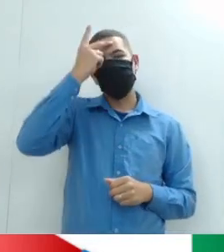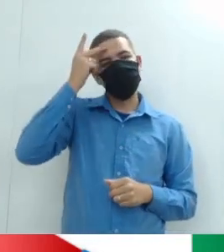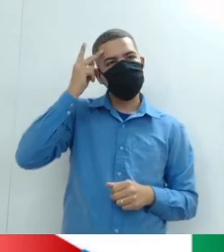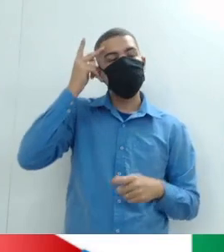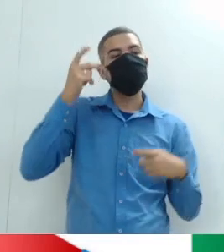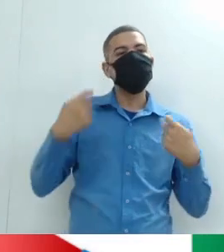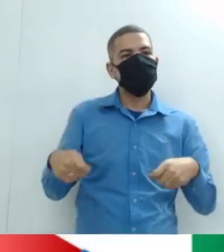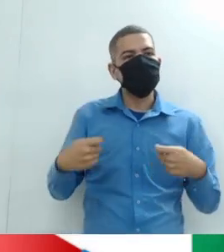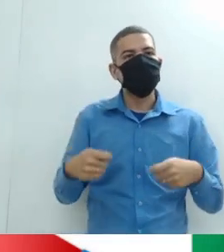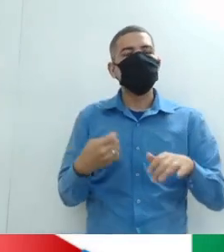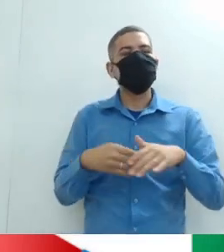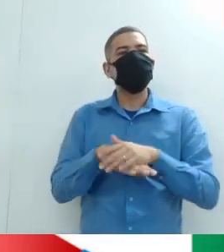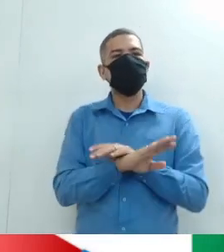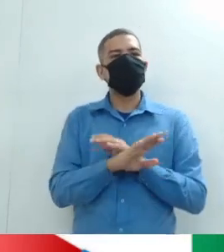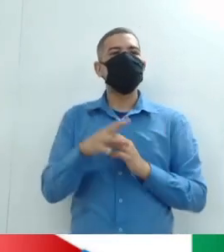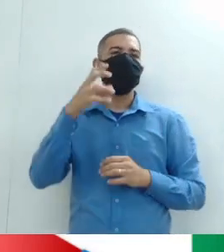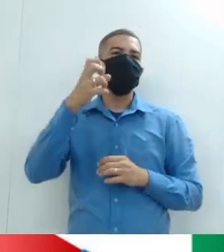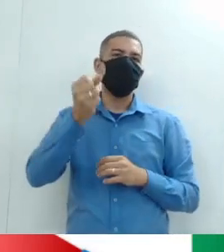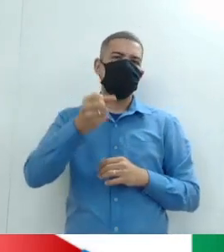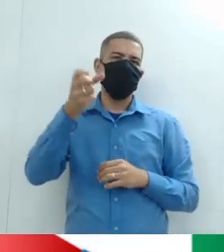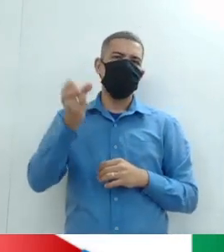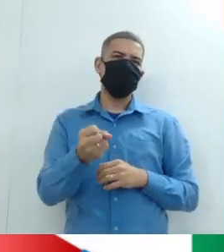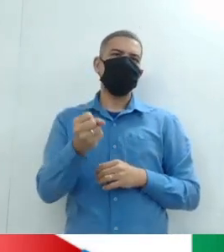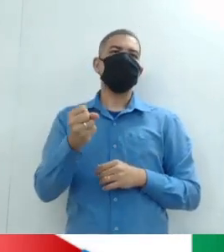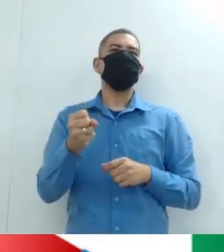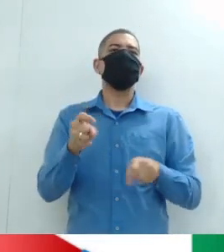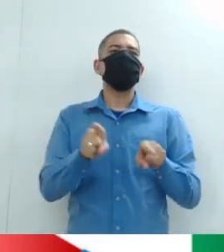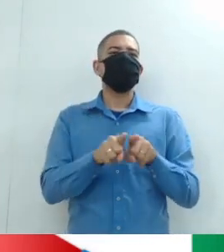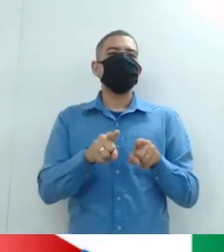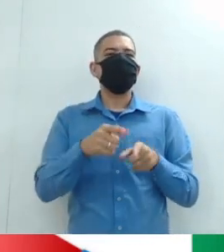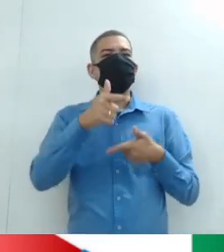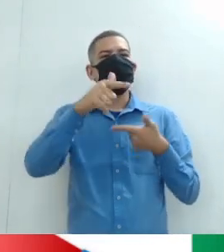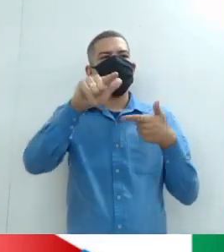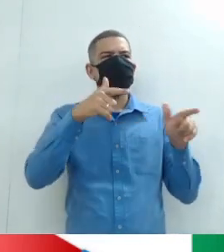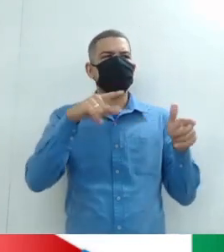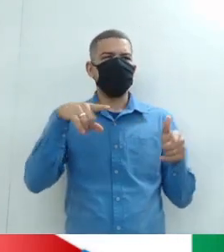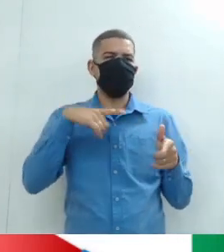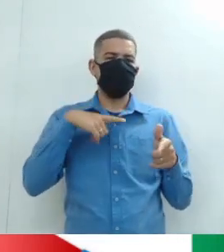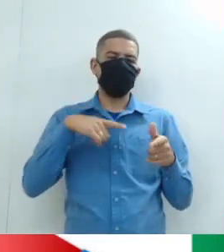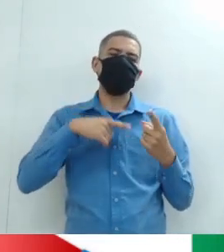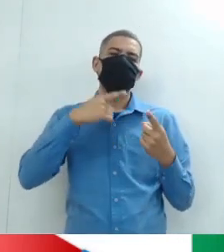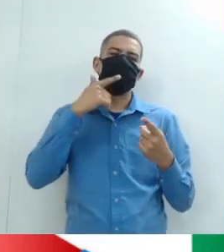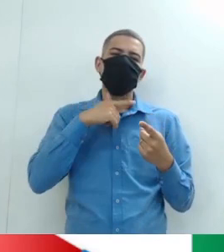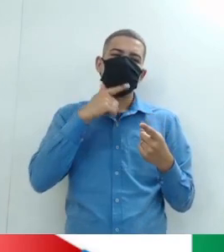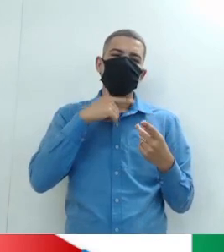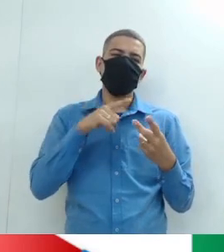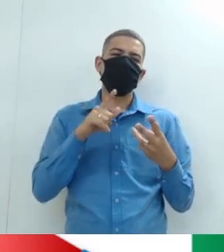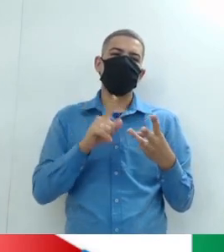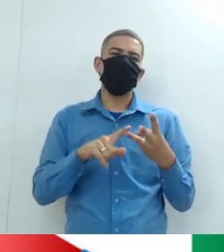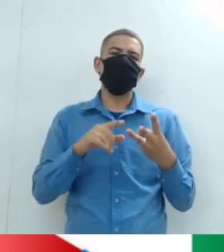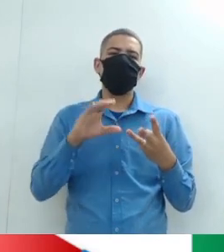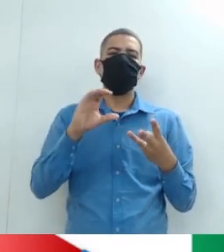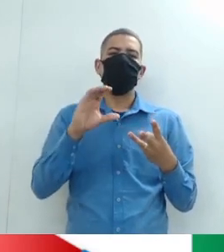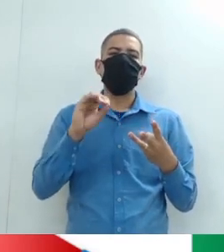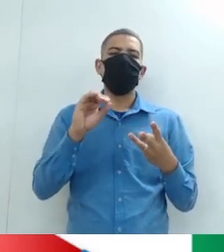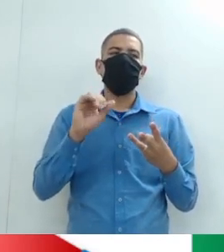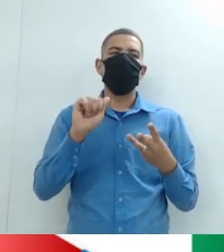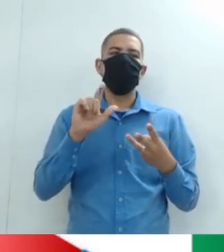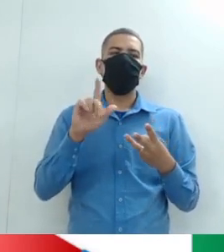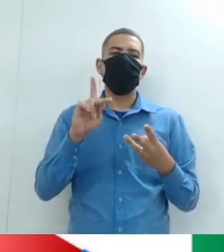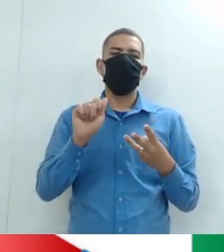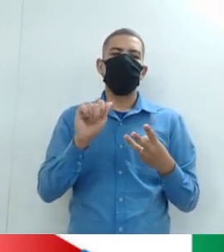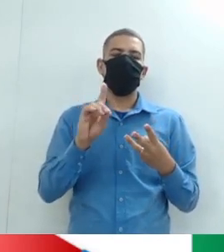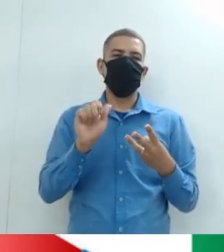poder guardar o leite, do leite e os seus derivados, né? Que você vai ter o queijo, coalhada, enfim,